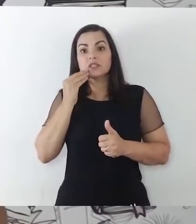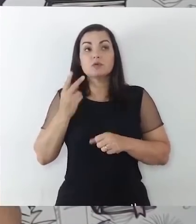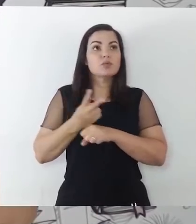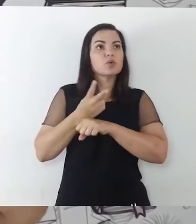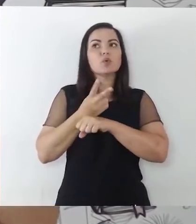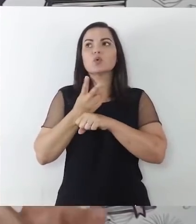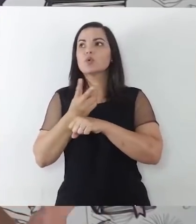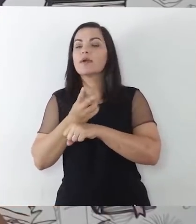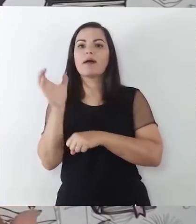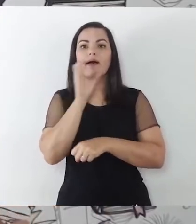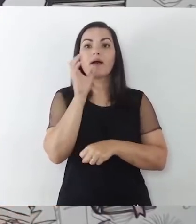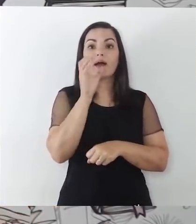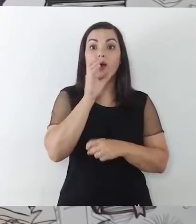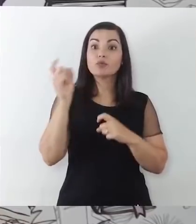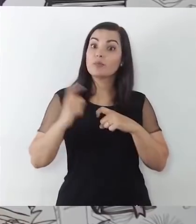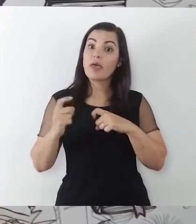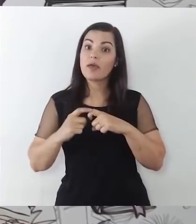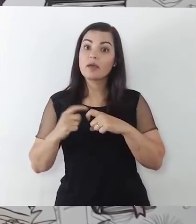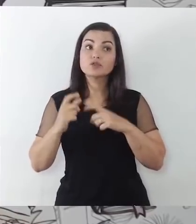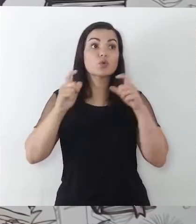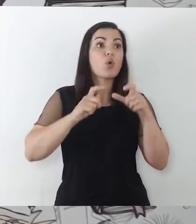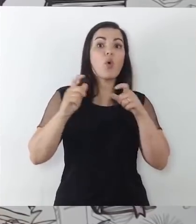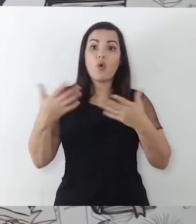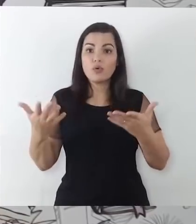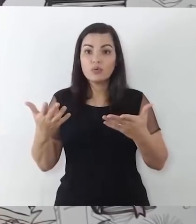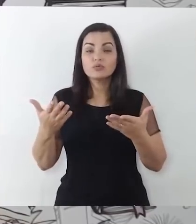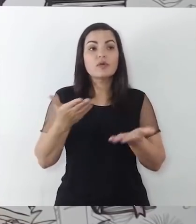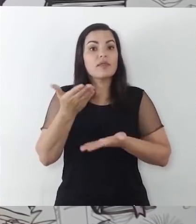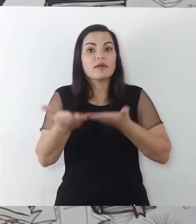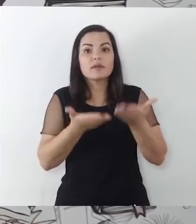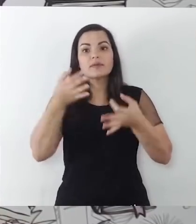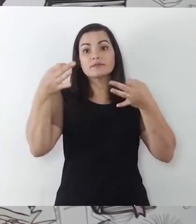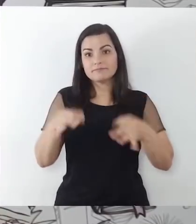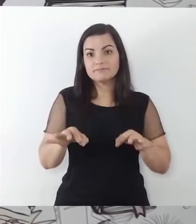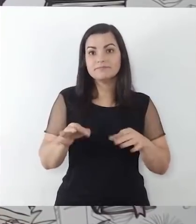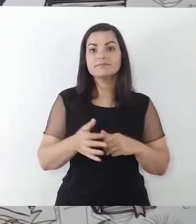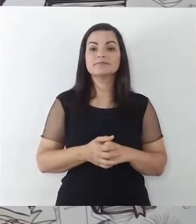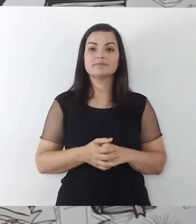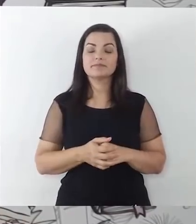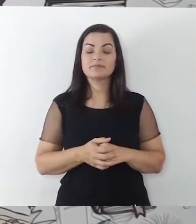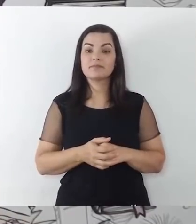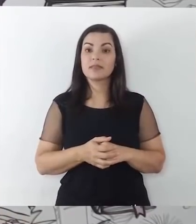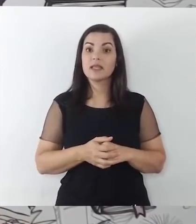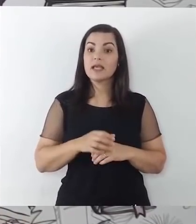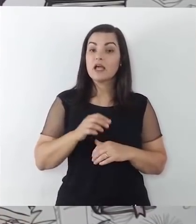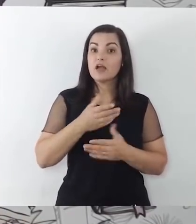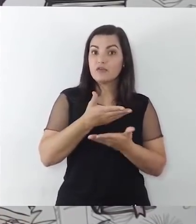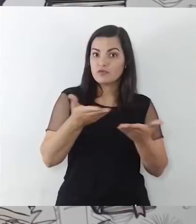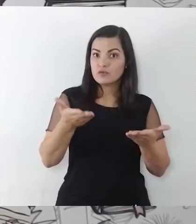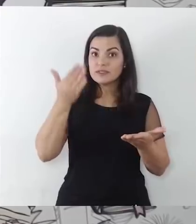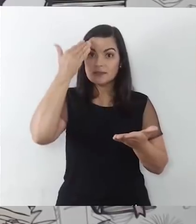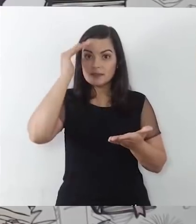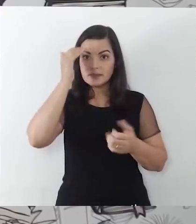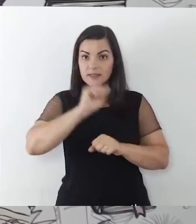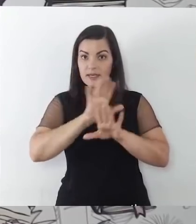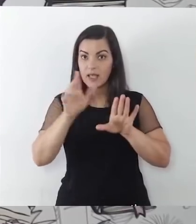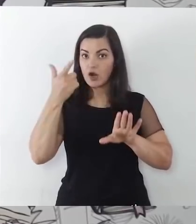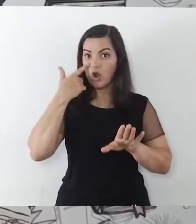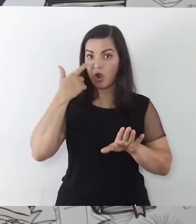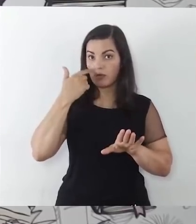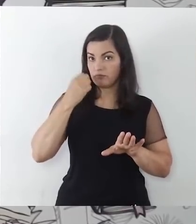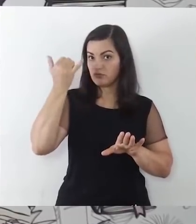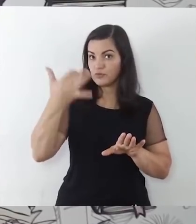elas participem e se sintam muito valorizadas nesse momento. Tá bom? Hoje nós